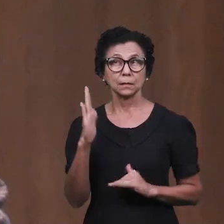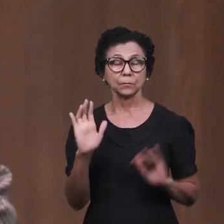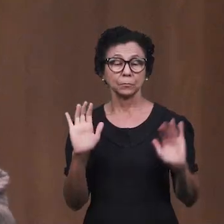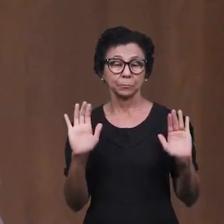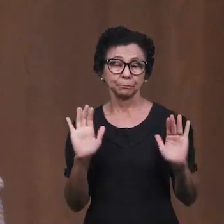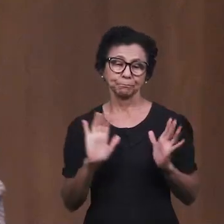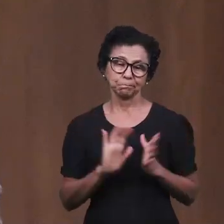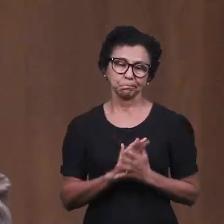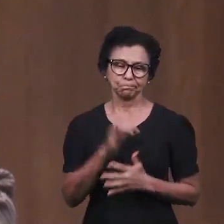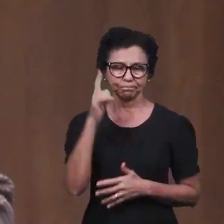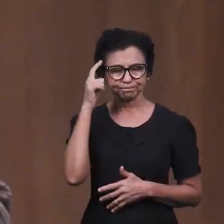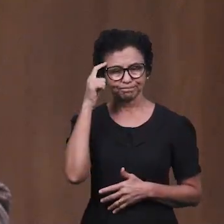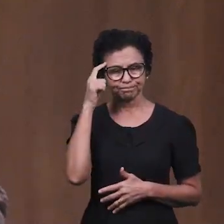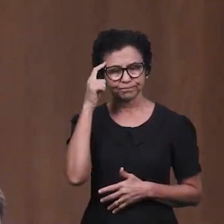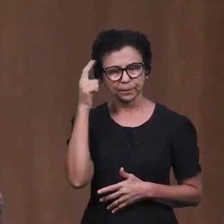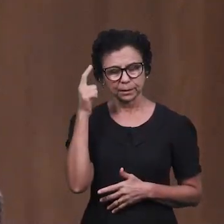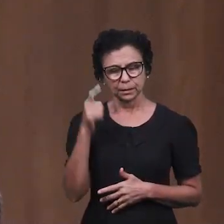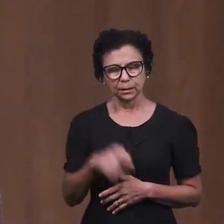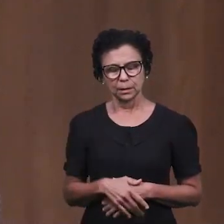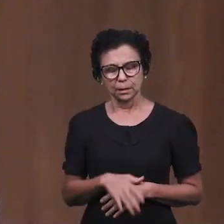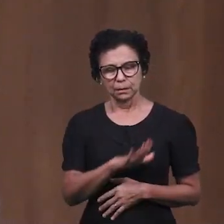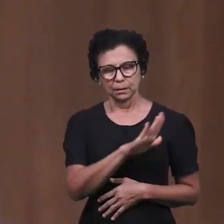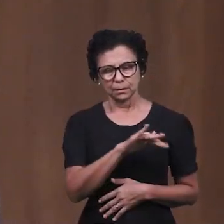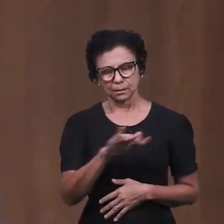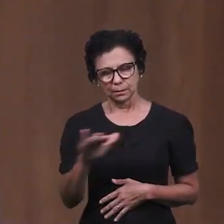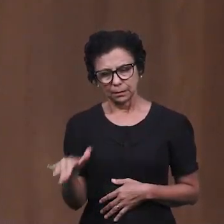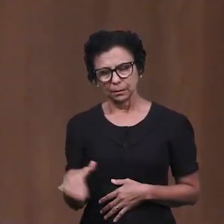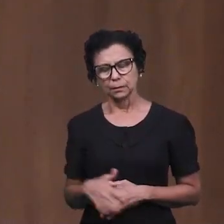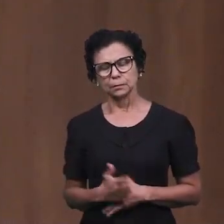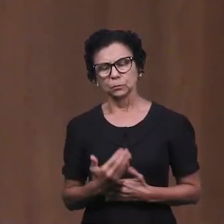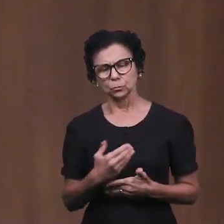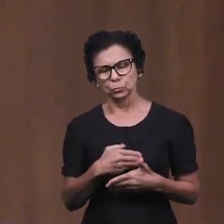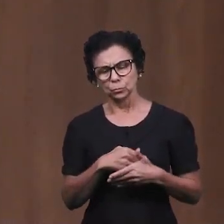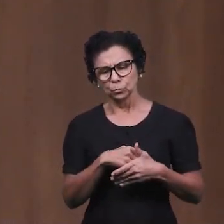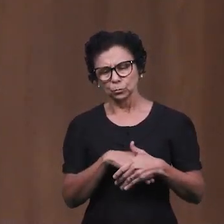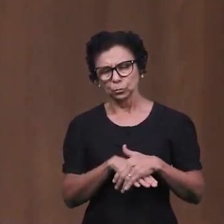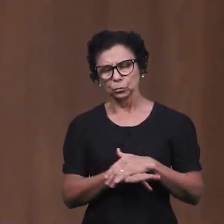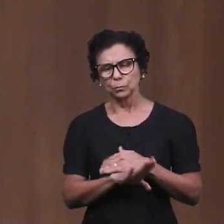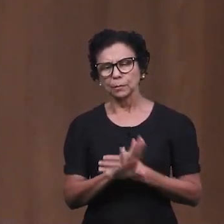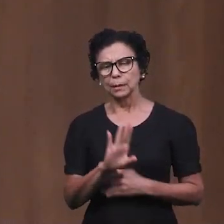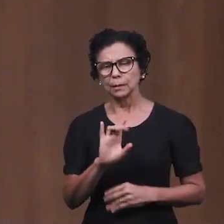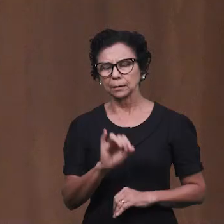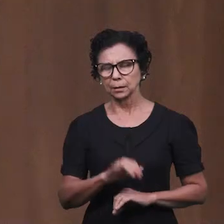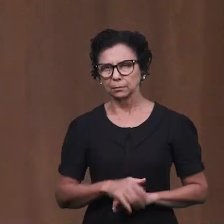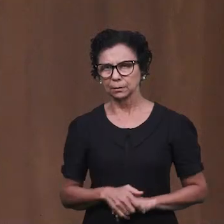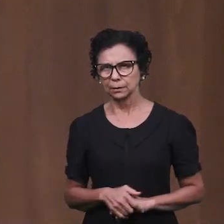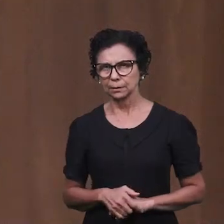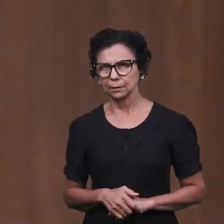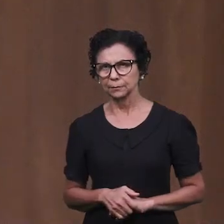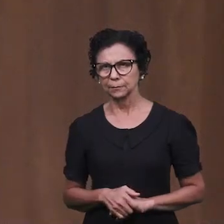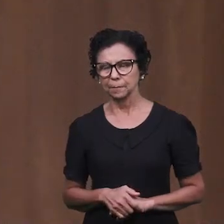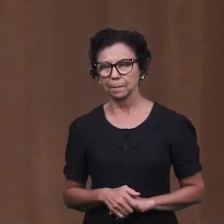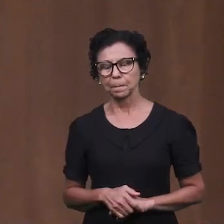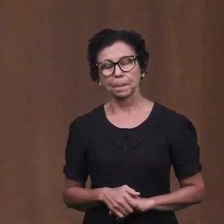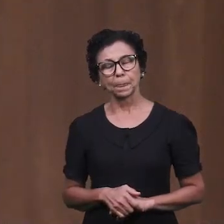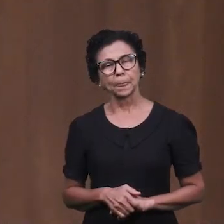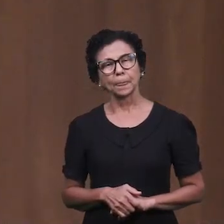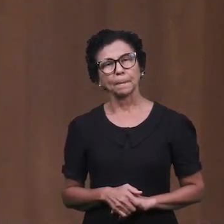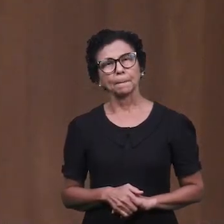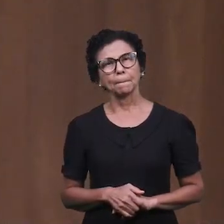seguinte: as crianças, elas estão acostumadas, assim, se a gente for colocar de maneira